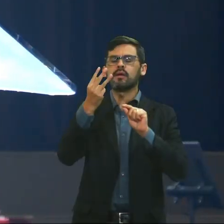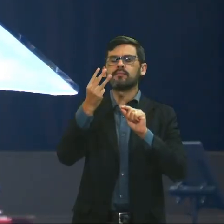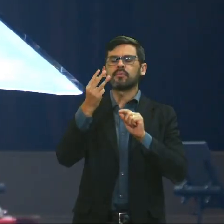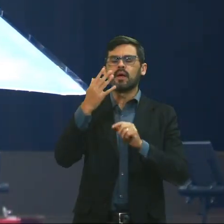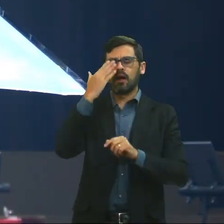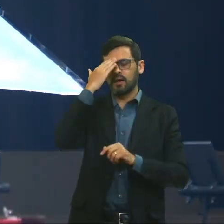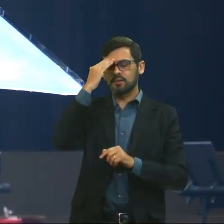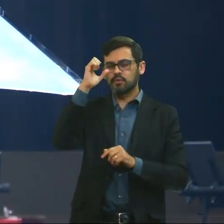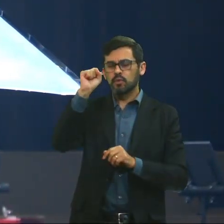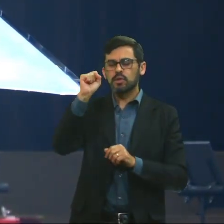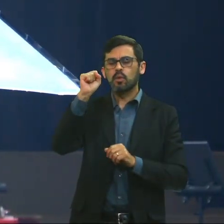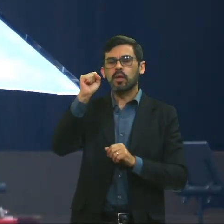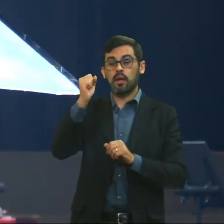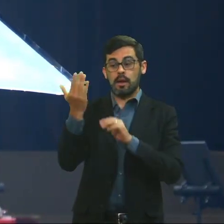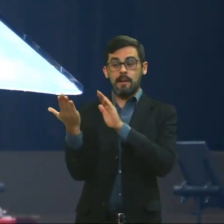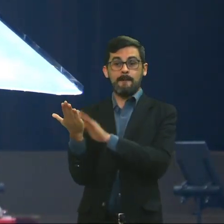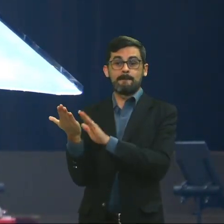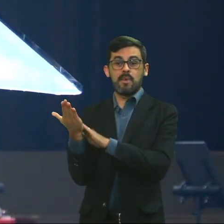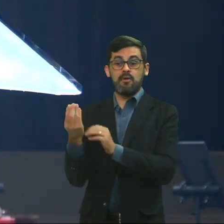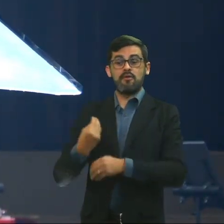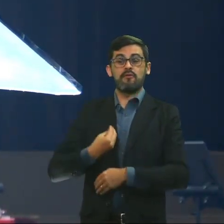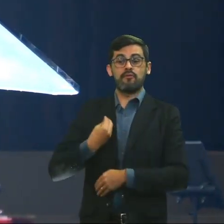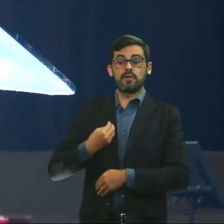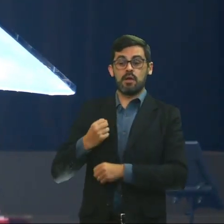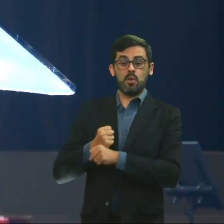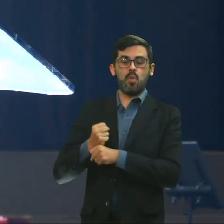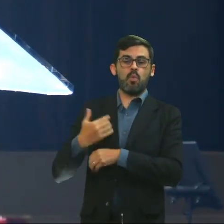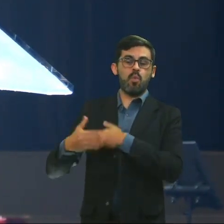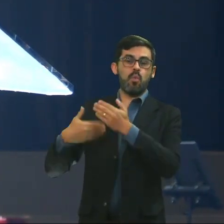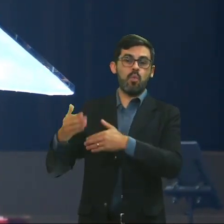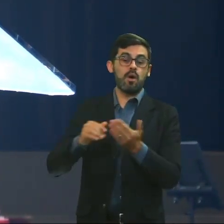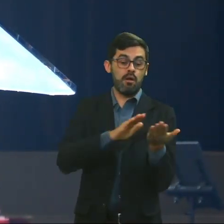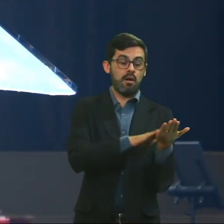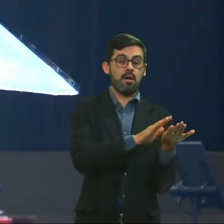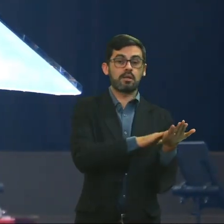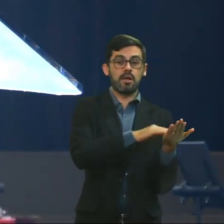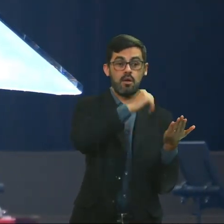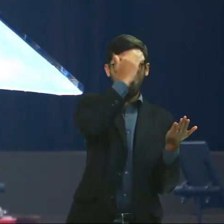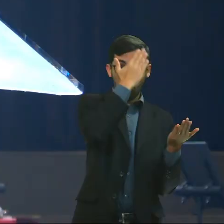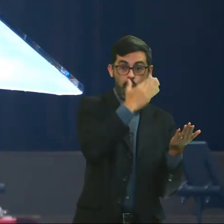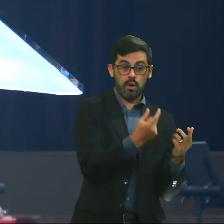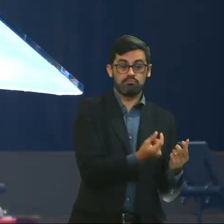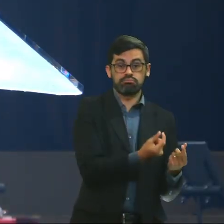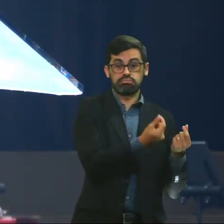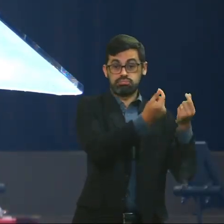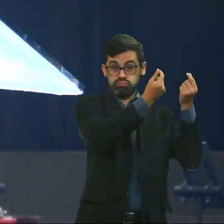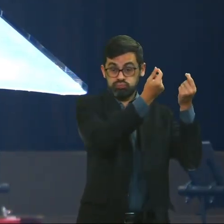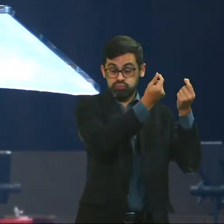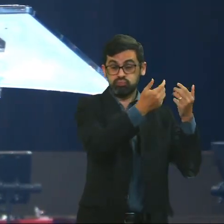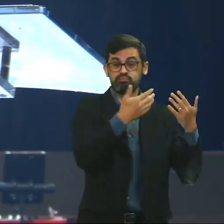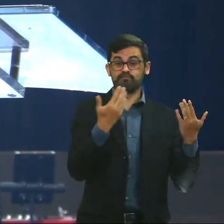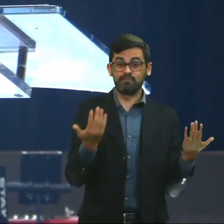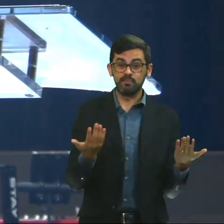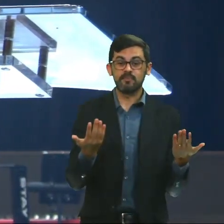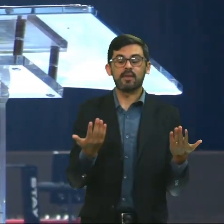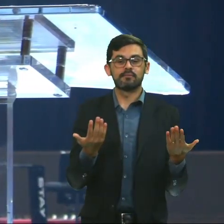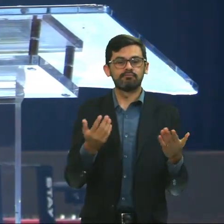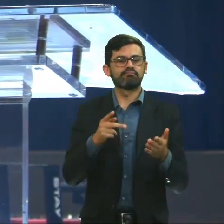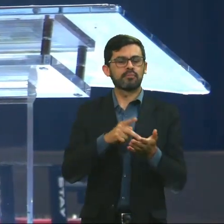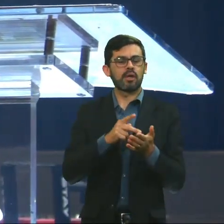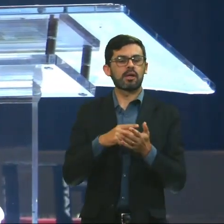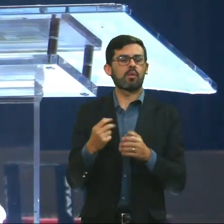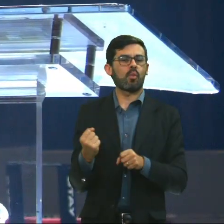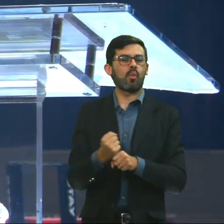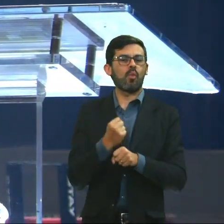carrega na mão direita a vida longa e na mão esquerda a honra e riqueza. Ela